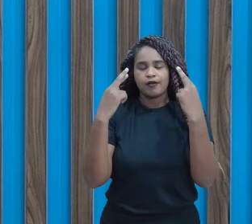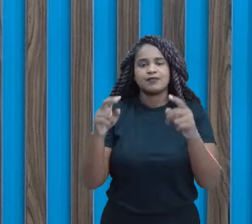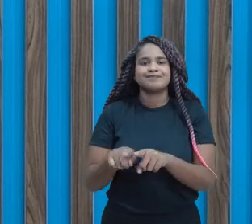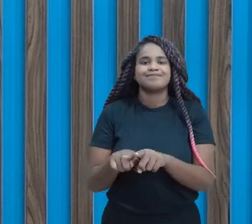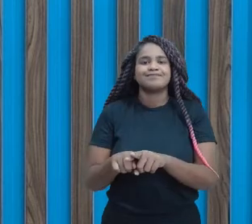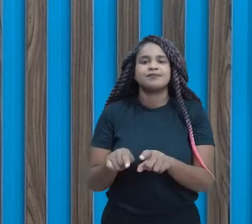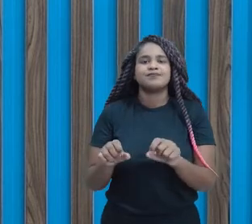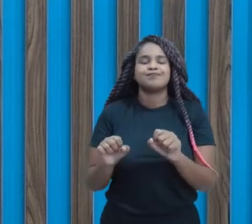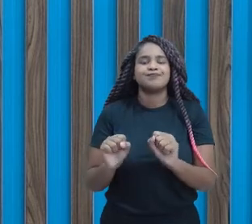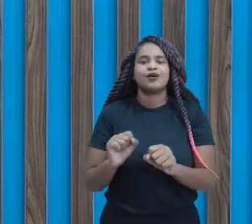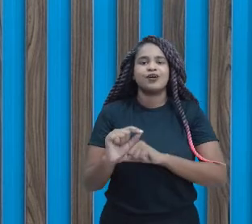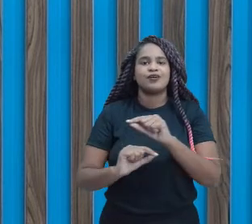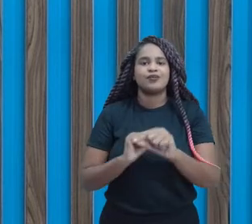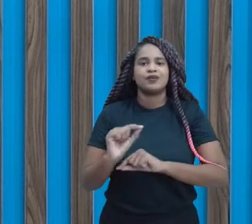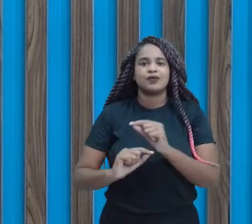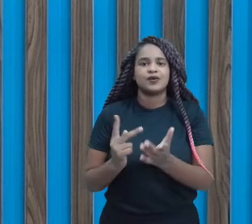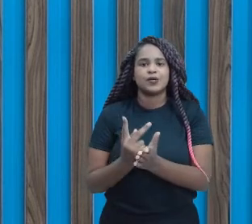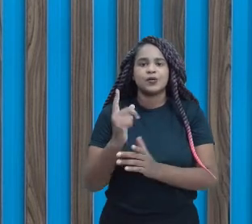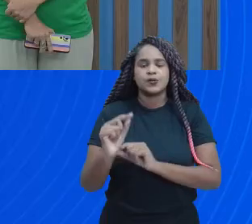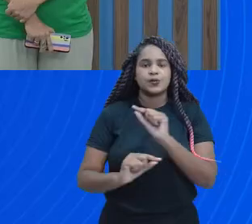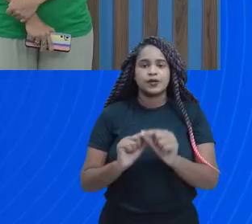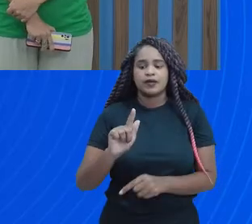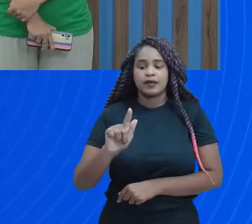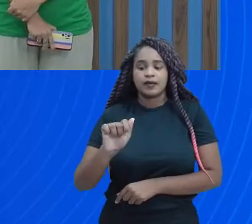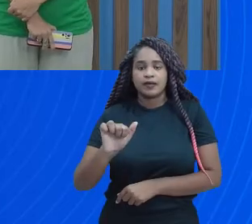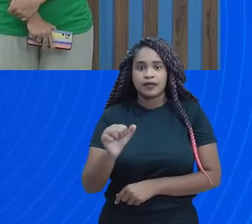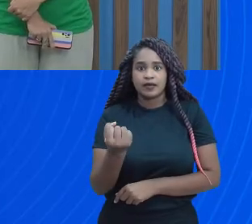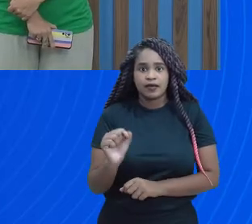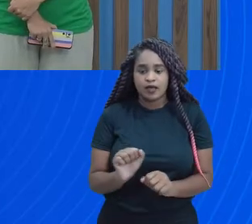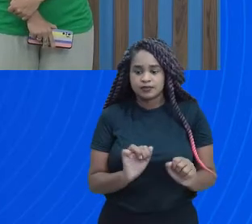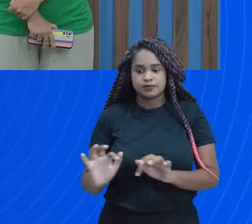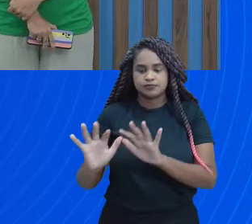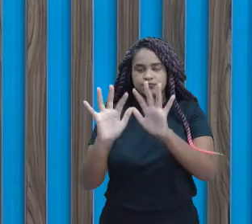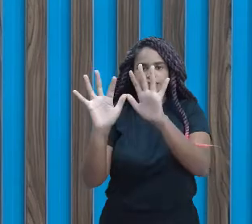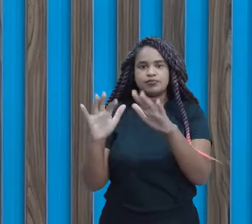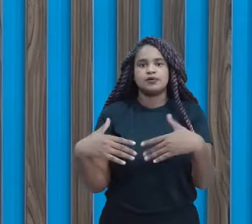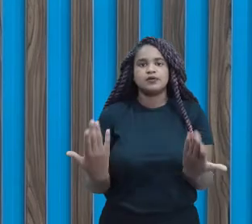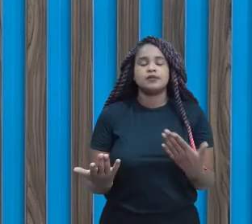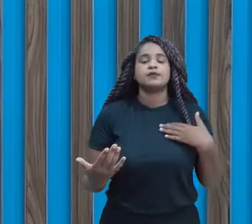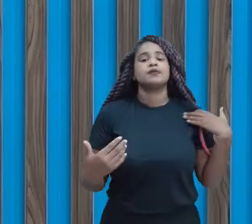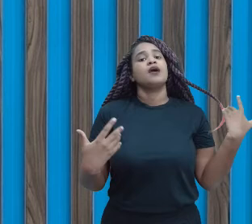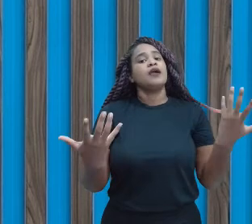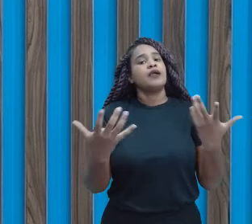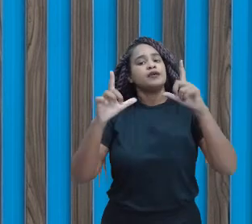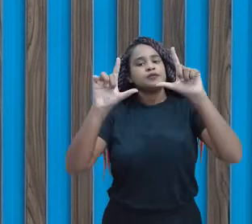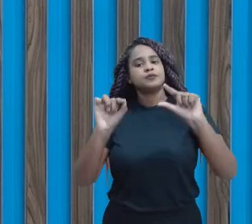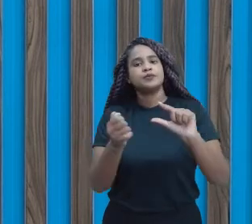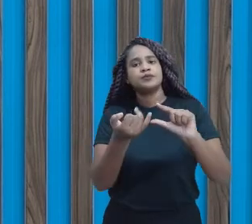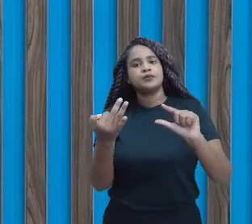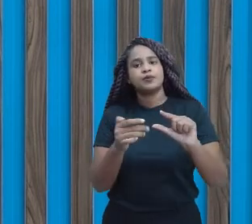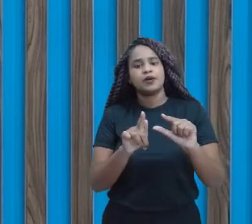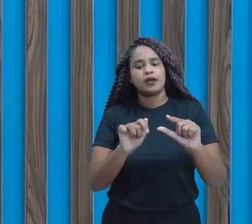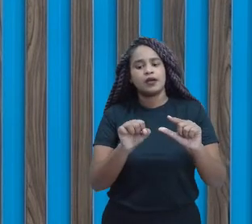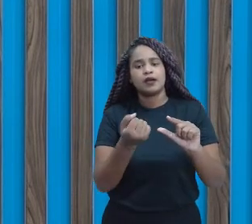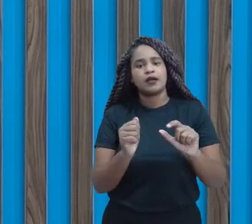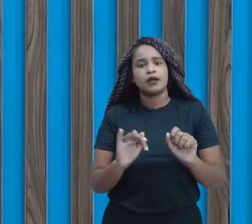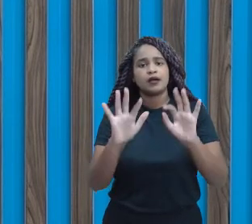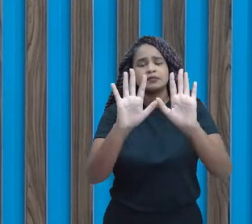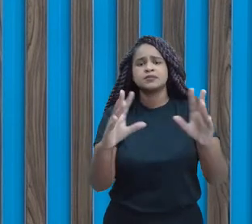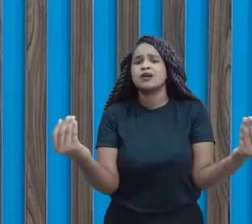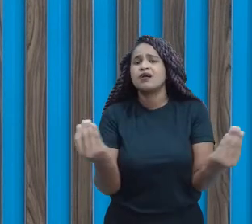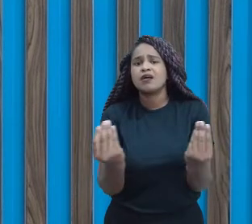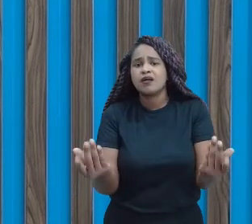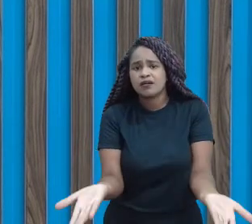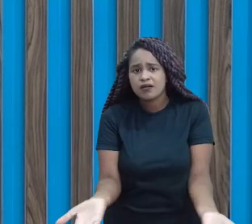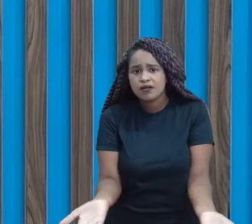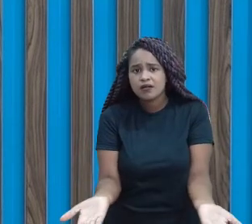gases. Diminuir metano, como? Né? Diminuindo a produção, não é? Mas é essa área que foi destruída por incêndios.